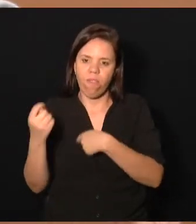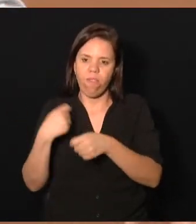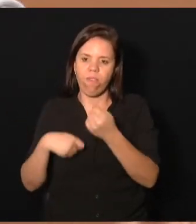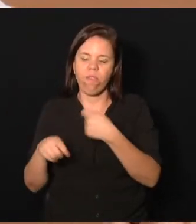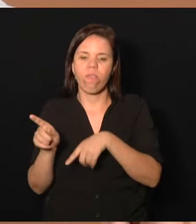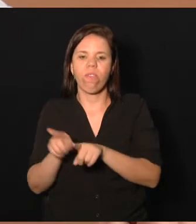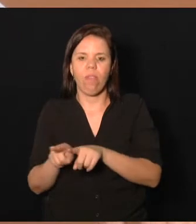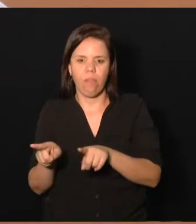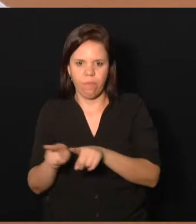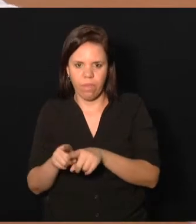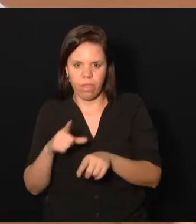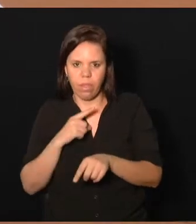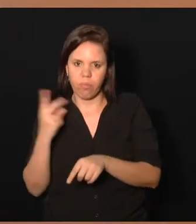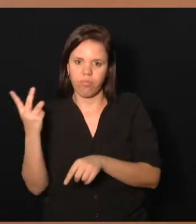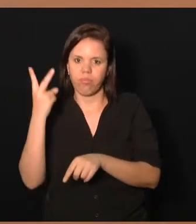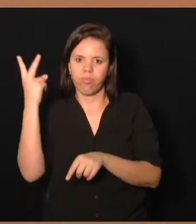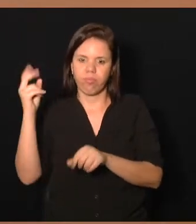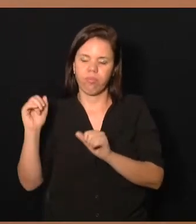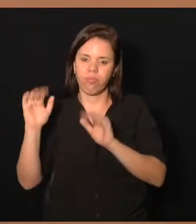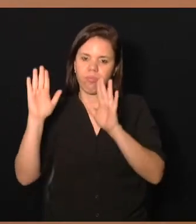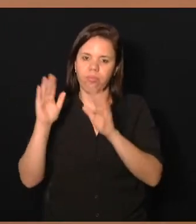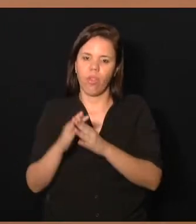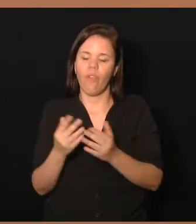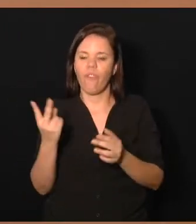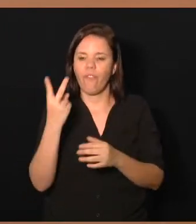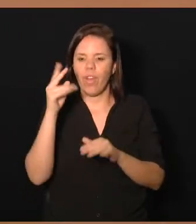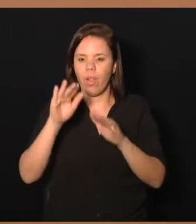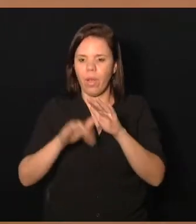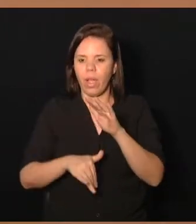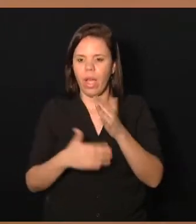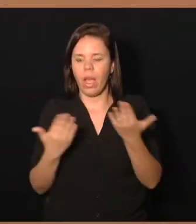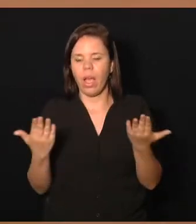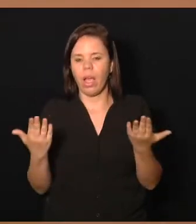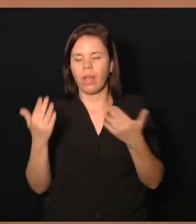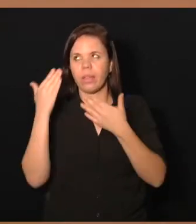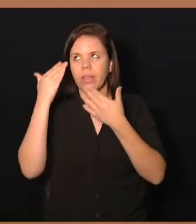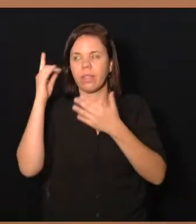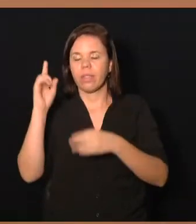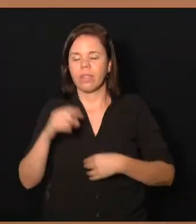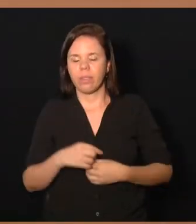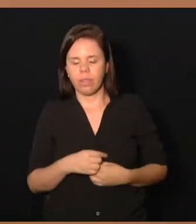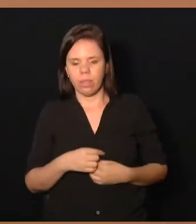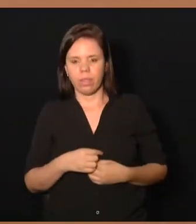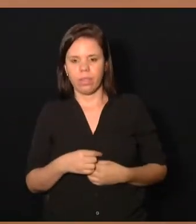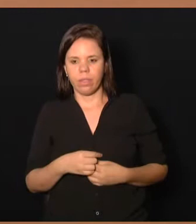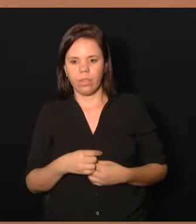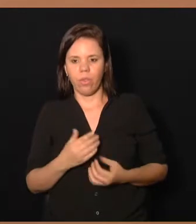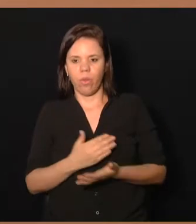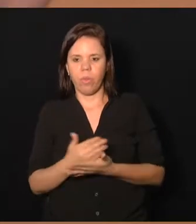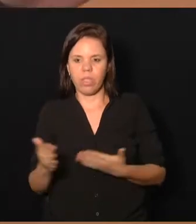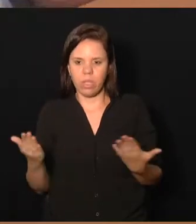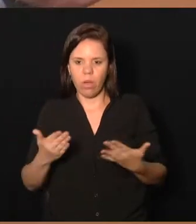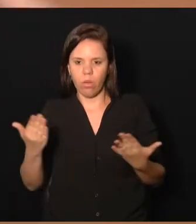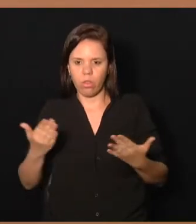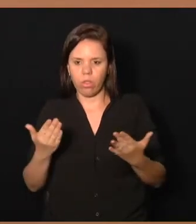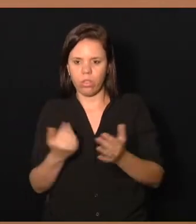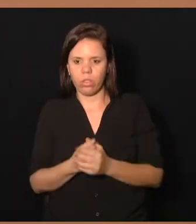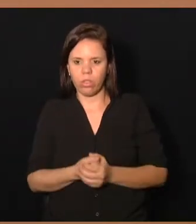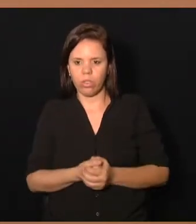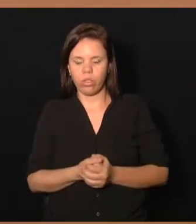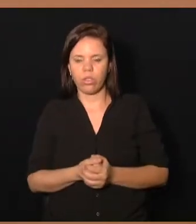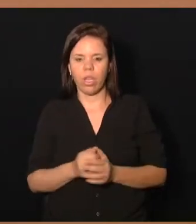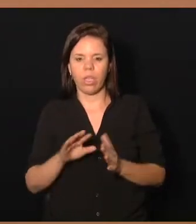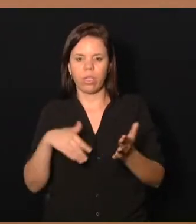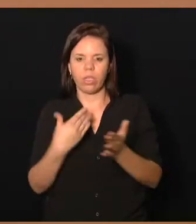procura vai cair o preço das áreas de Campinas. Graças a Deus. Nós vamos começar hoje, até o